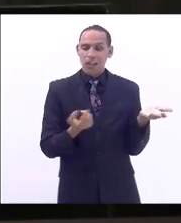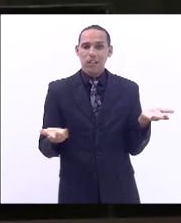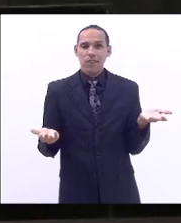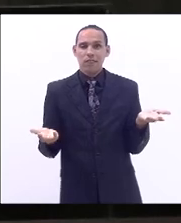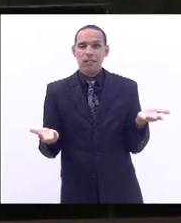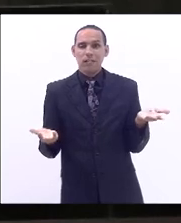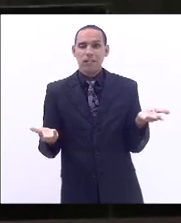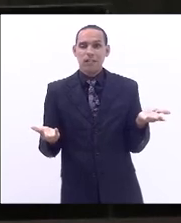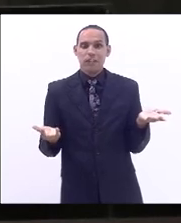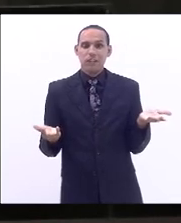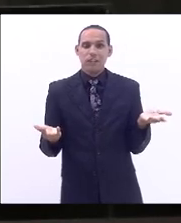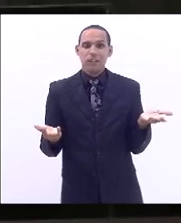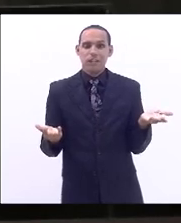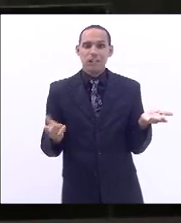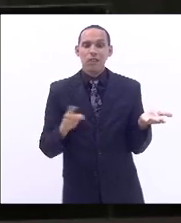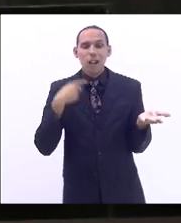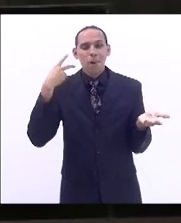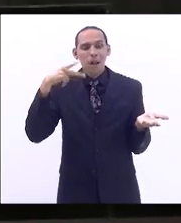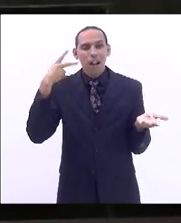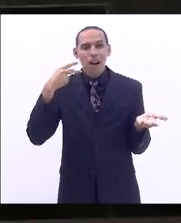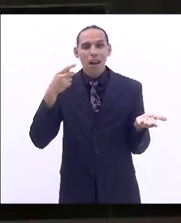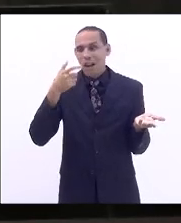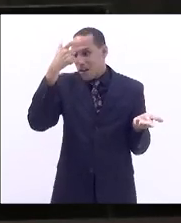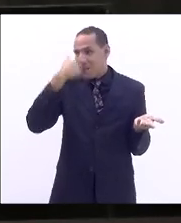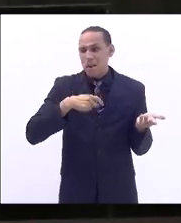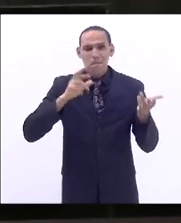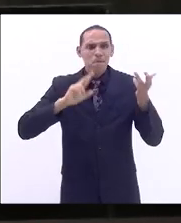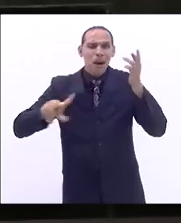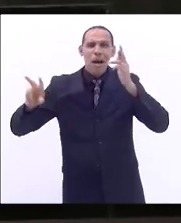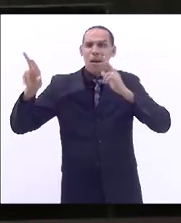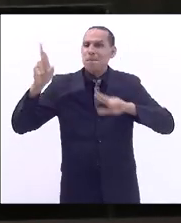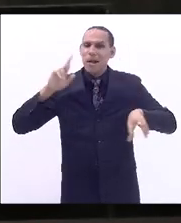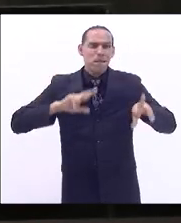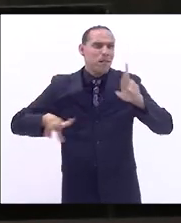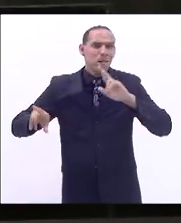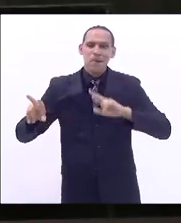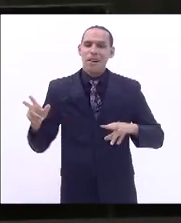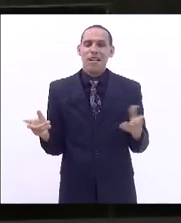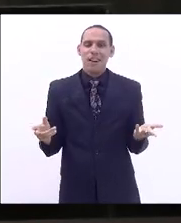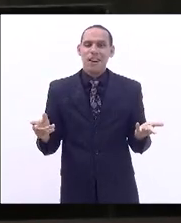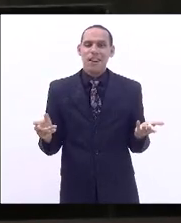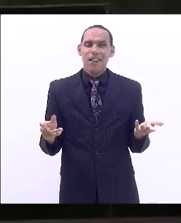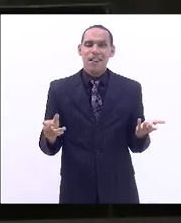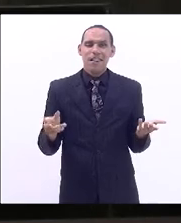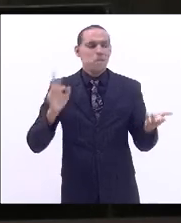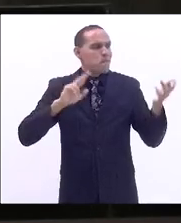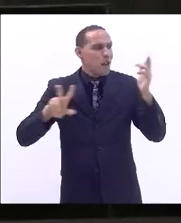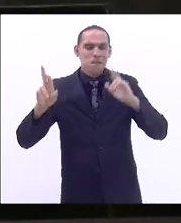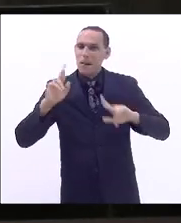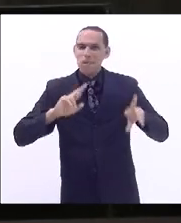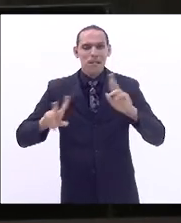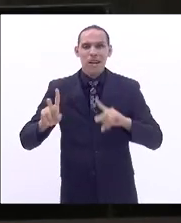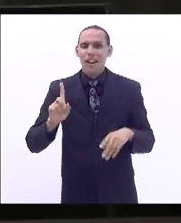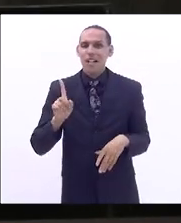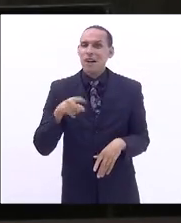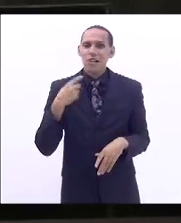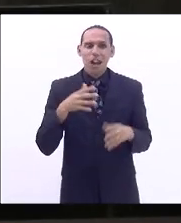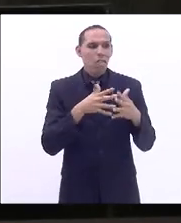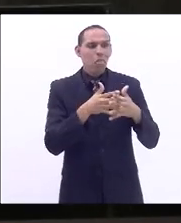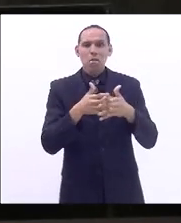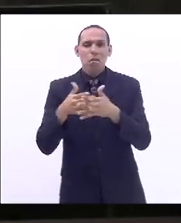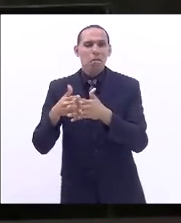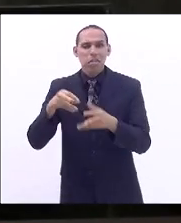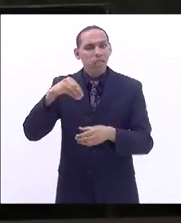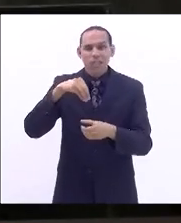que somos parlamentares definições completamente diferente uma das outras nós somos convites com